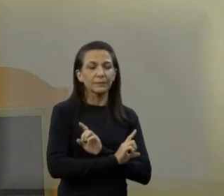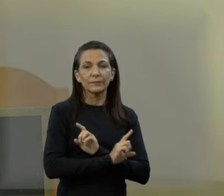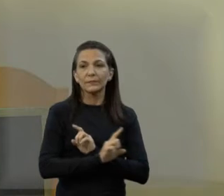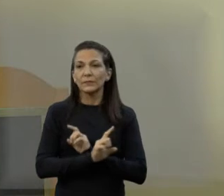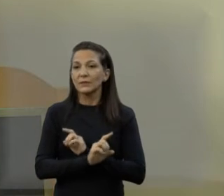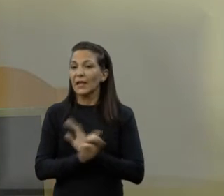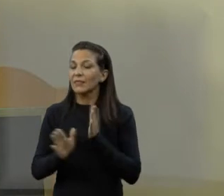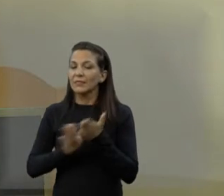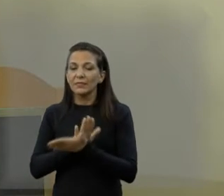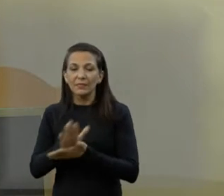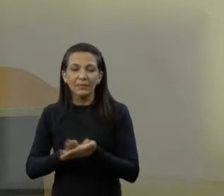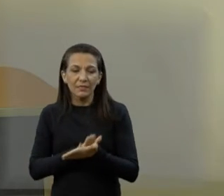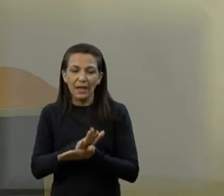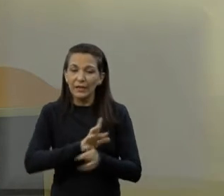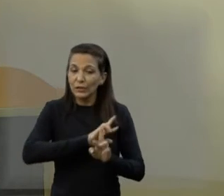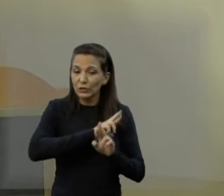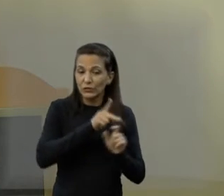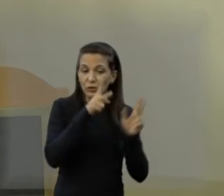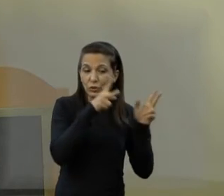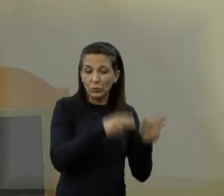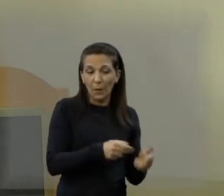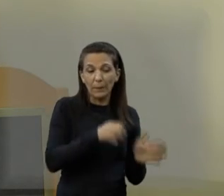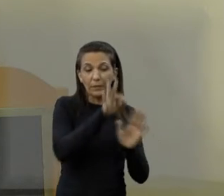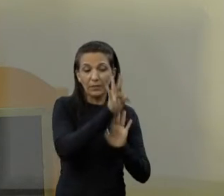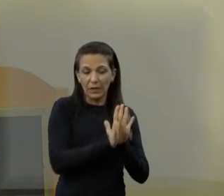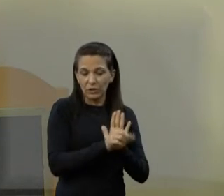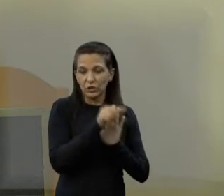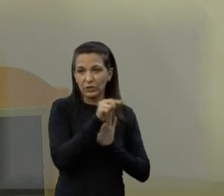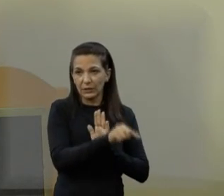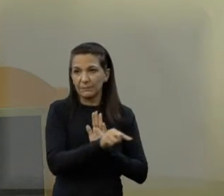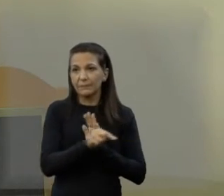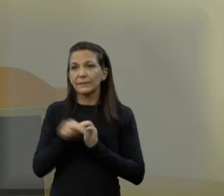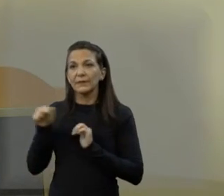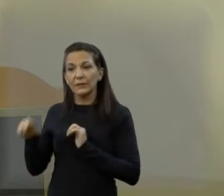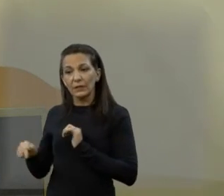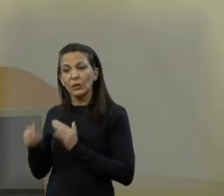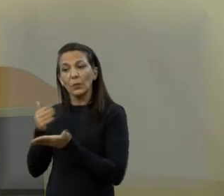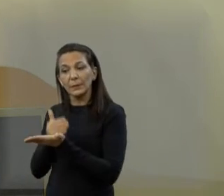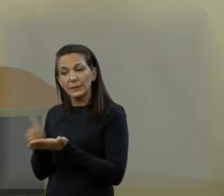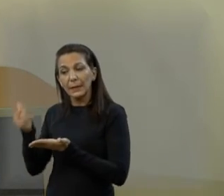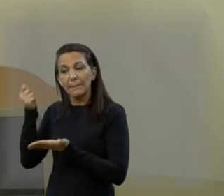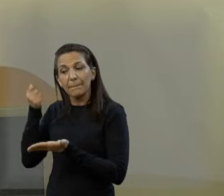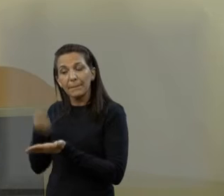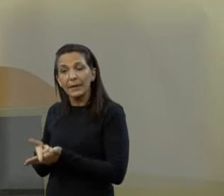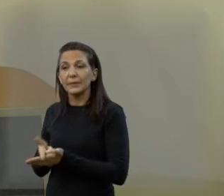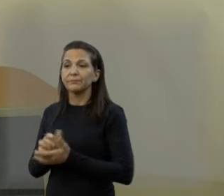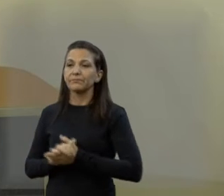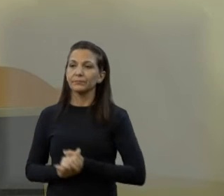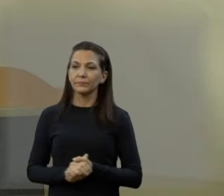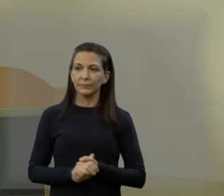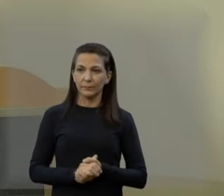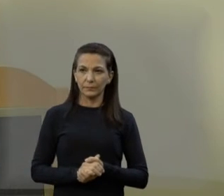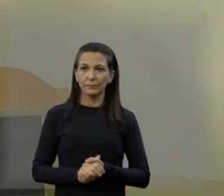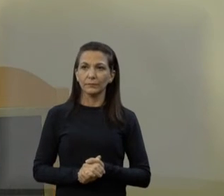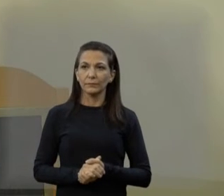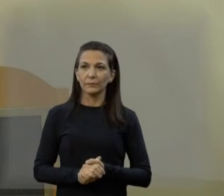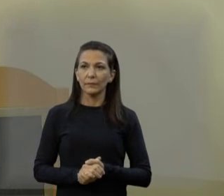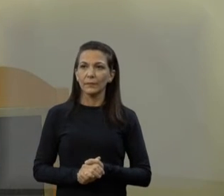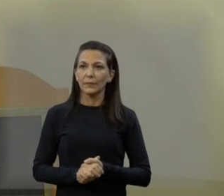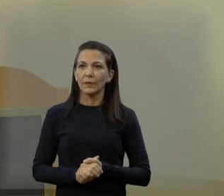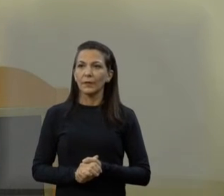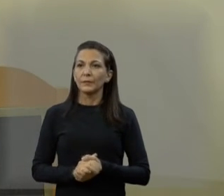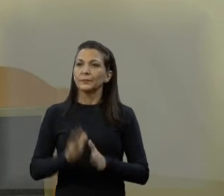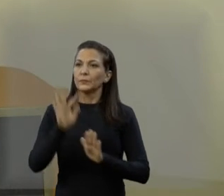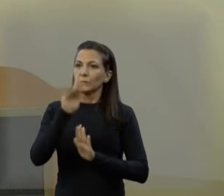foi nada absolutamente nada então assim eu não acho que esse projeto tem que ser votado hoje acho que ele tem que ser